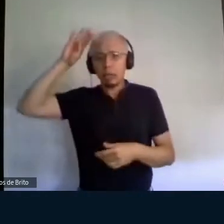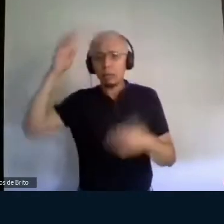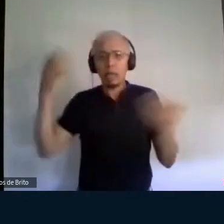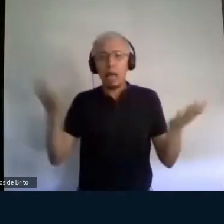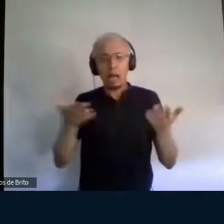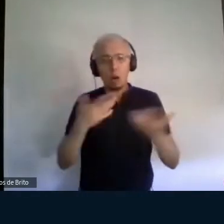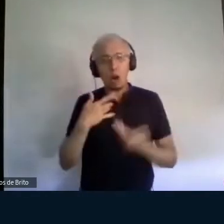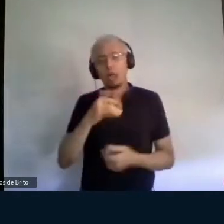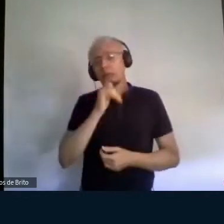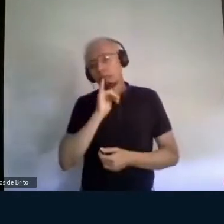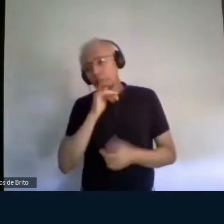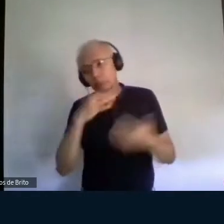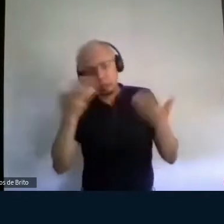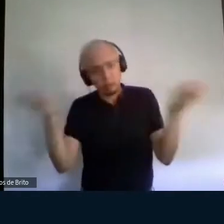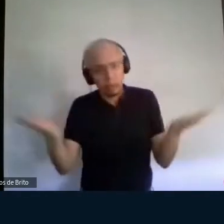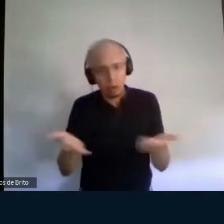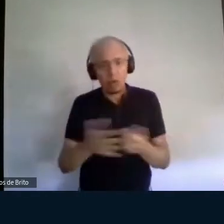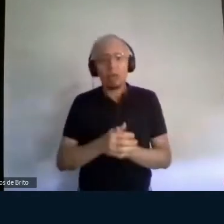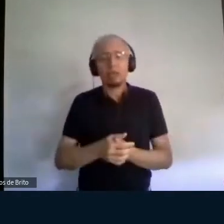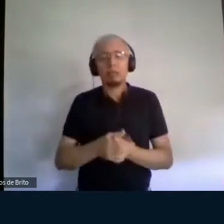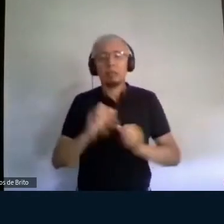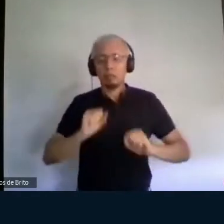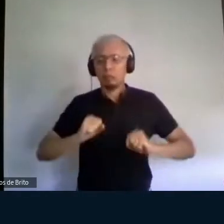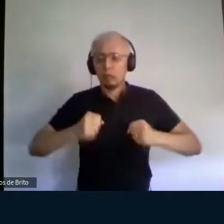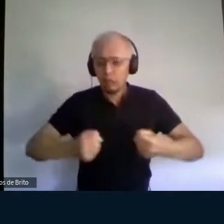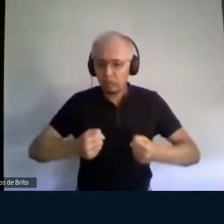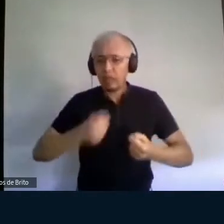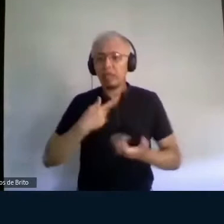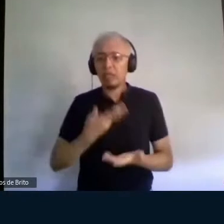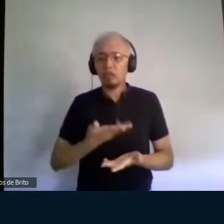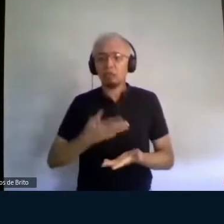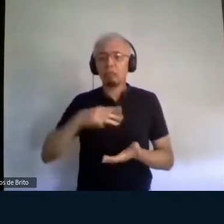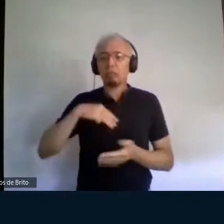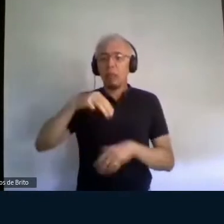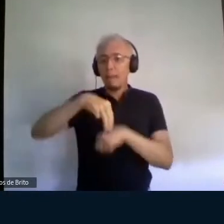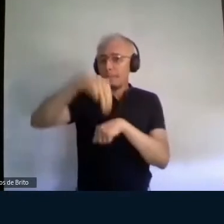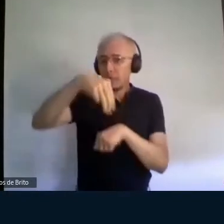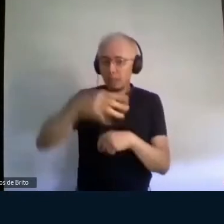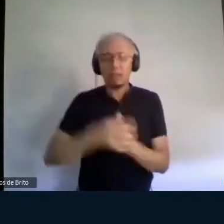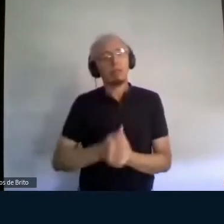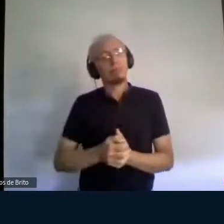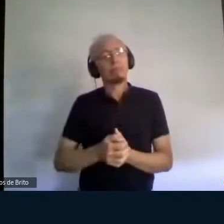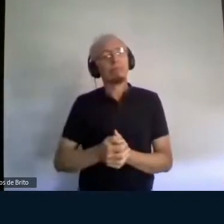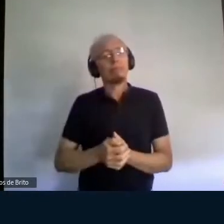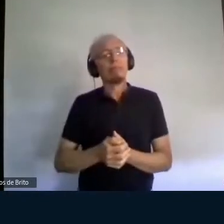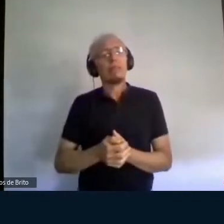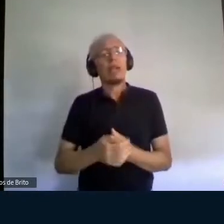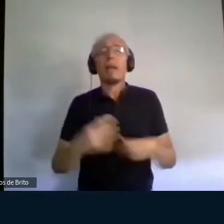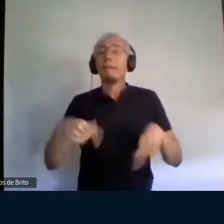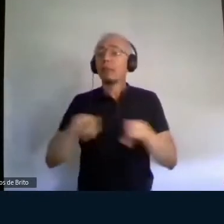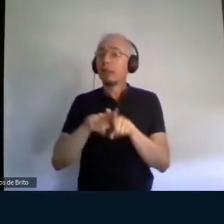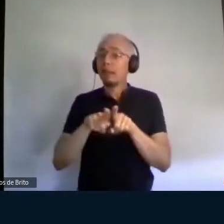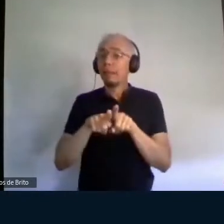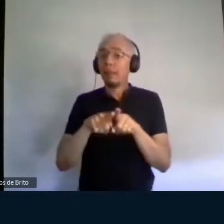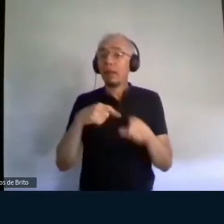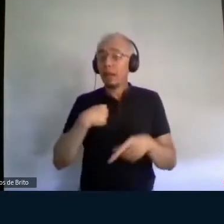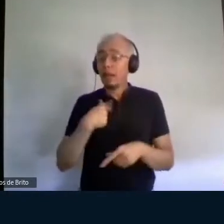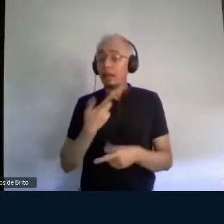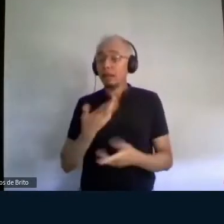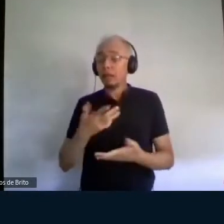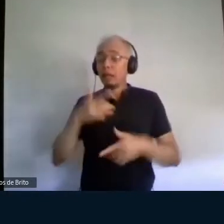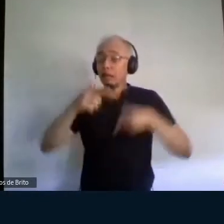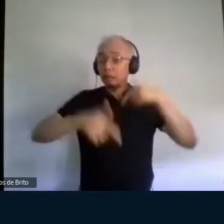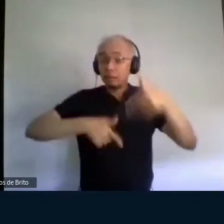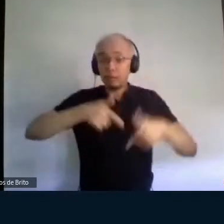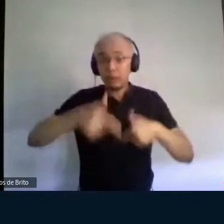na defesa de dissertação de mestrado, ele está a